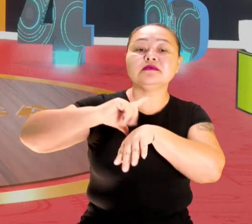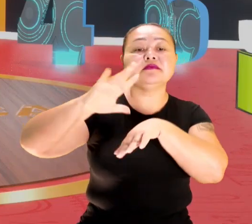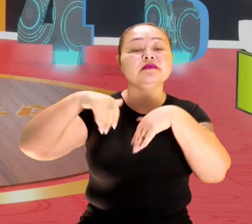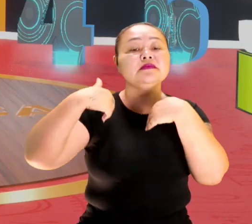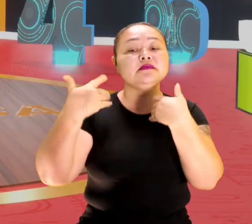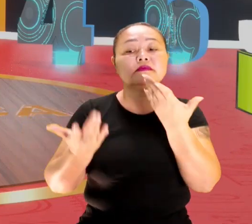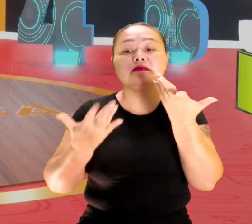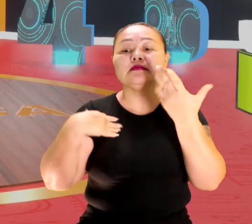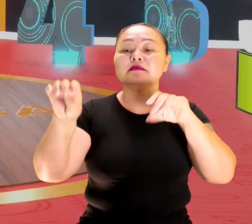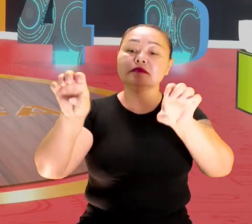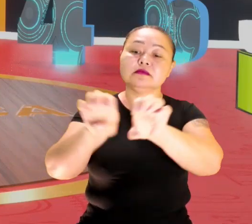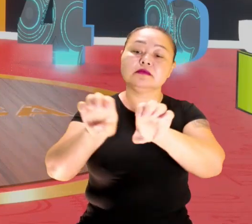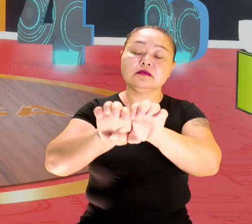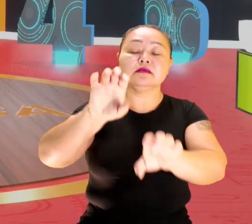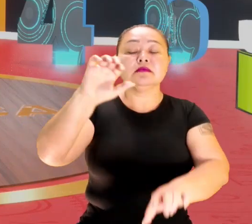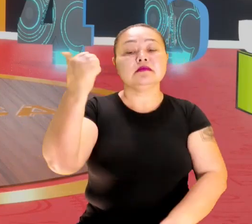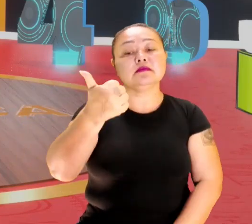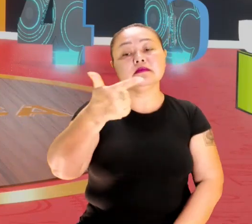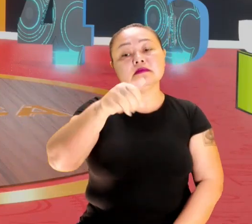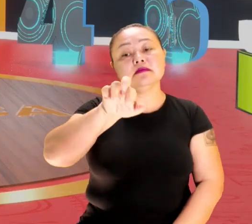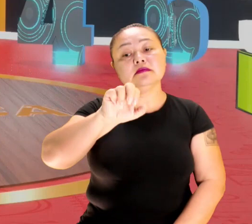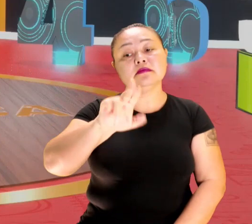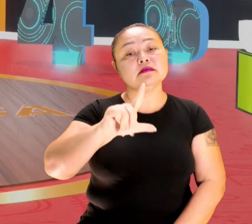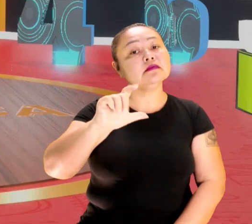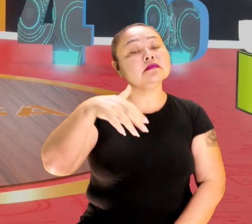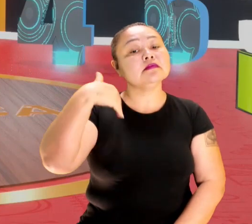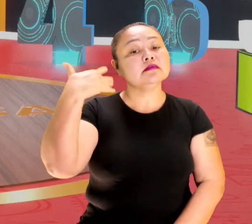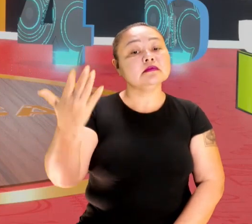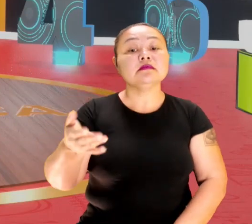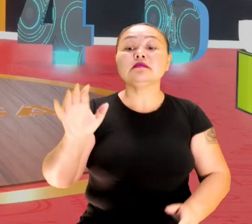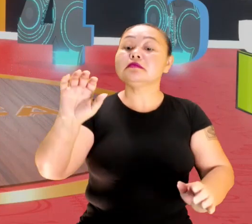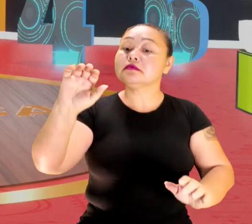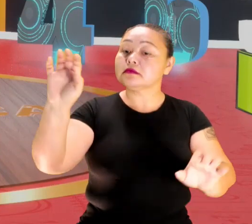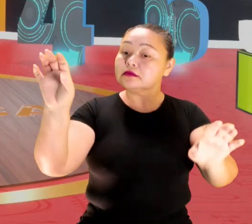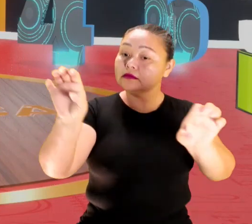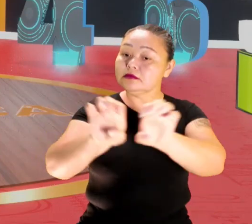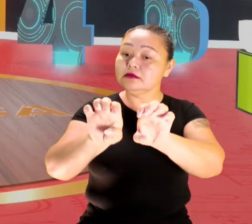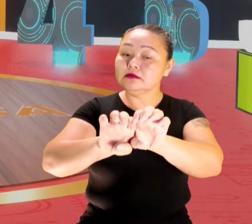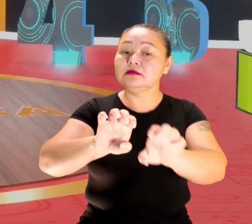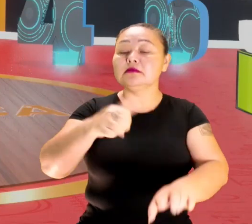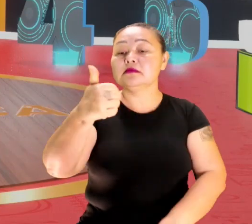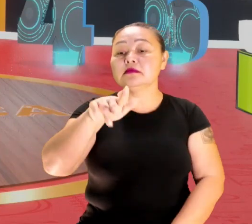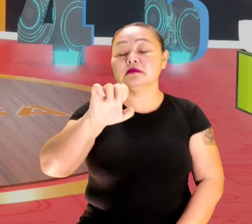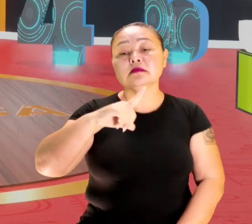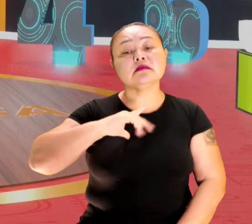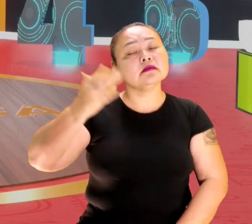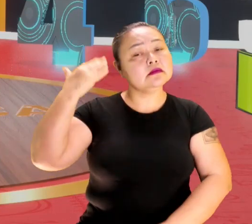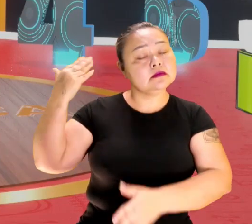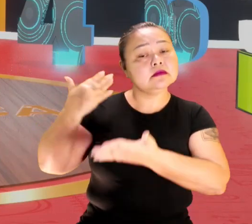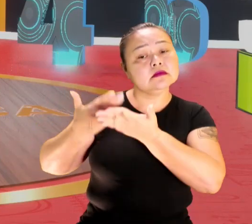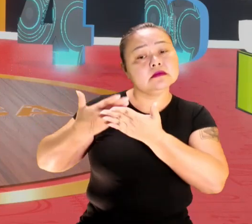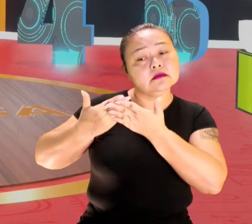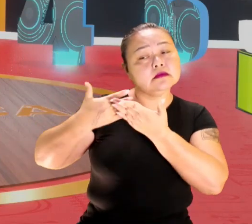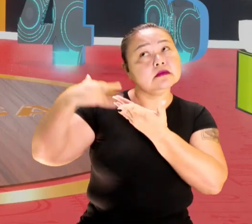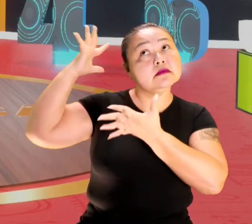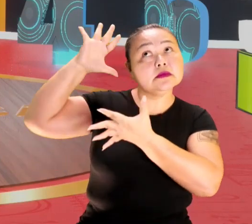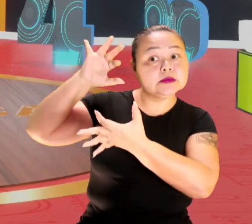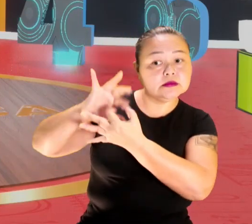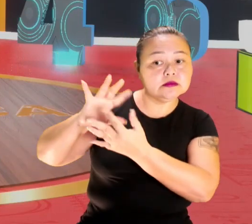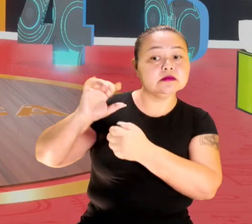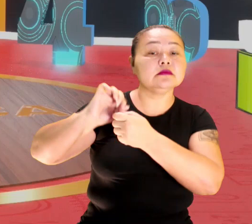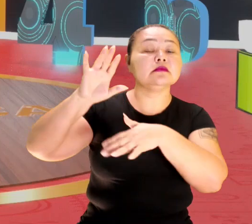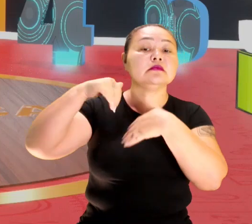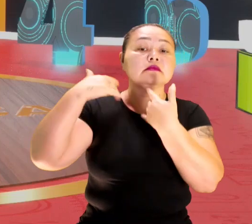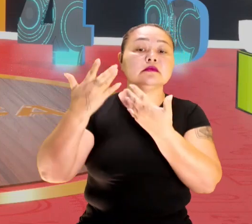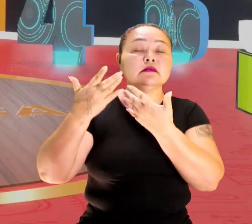as equações do primeiro grau, tá? E na equação do primeiro grau, na aula anterior a gente viu um pouquinho pelo raciocínio lógico, né? Isso,